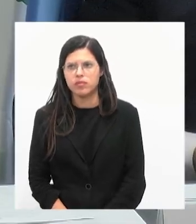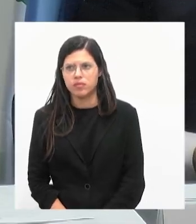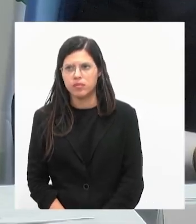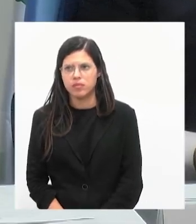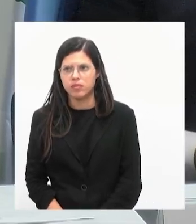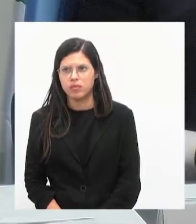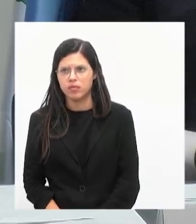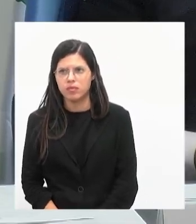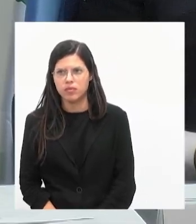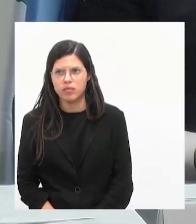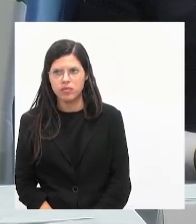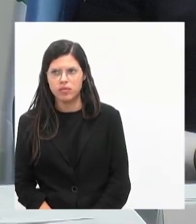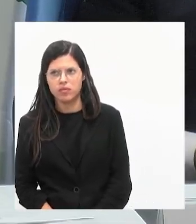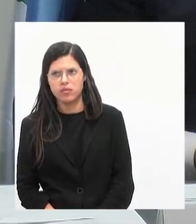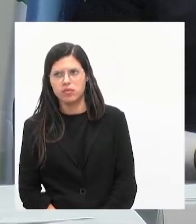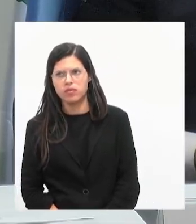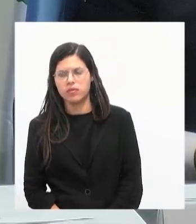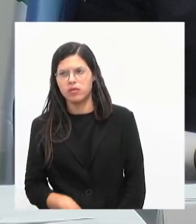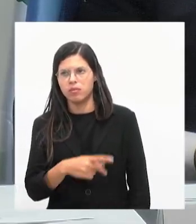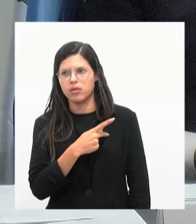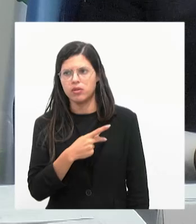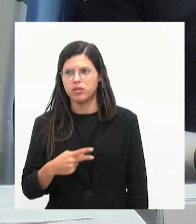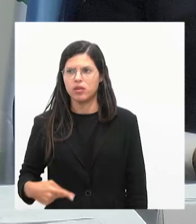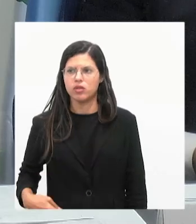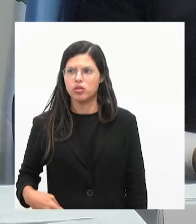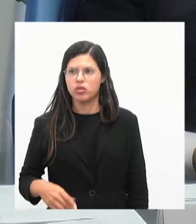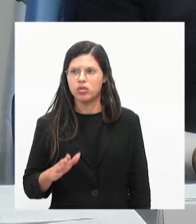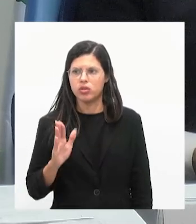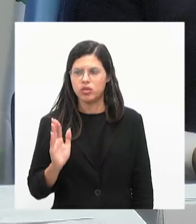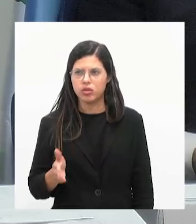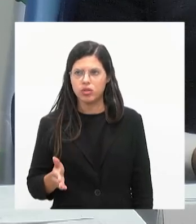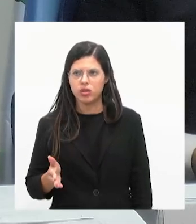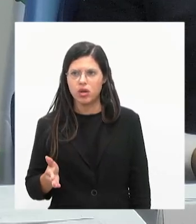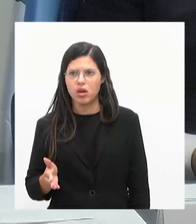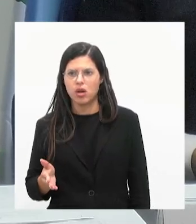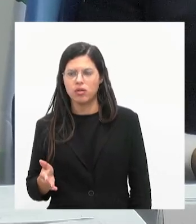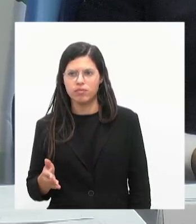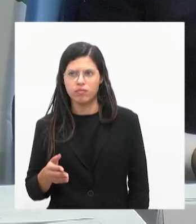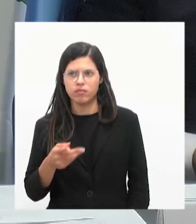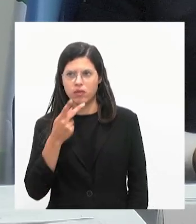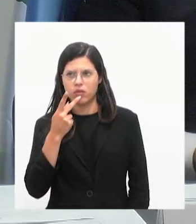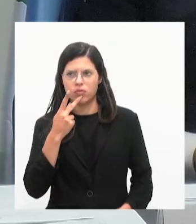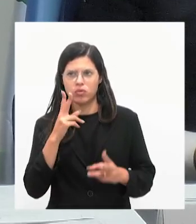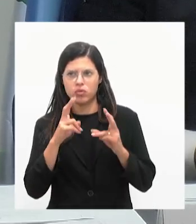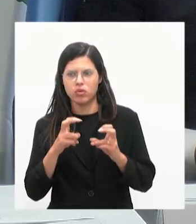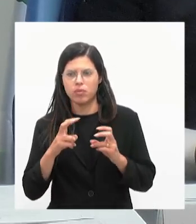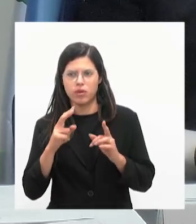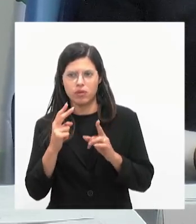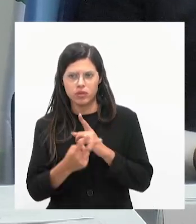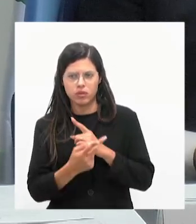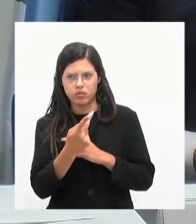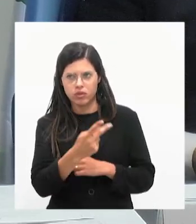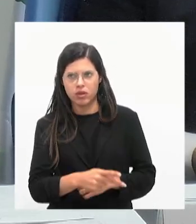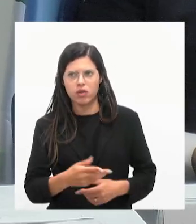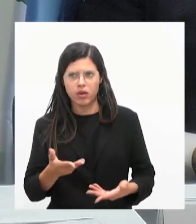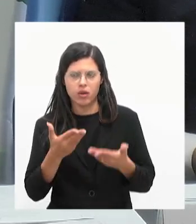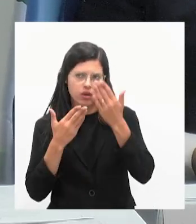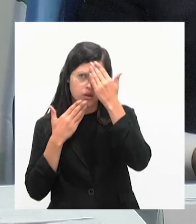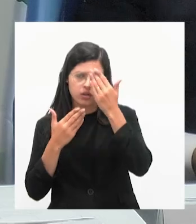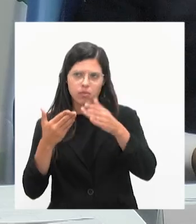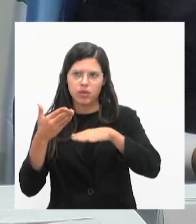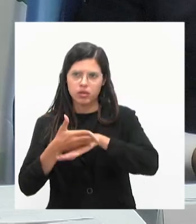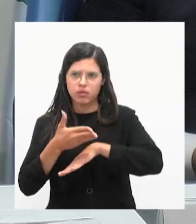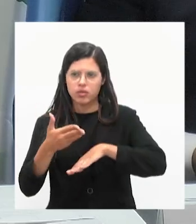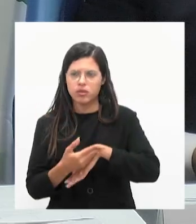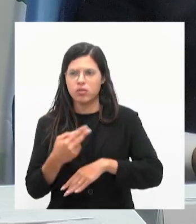deu a posição dele, nós também já deliberamos aqui, aprovamos. Quero agradecer muito a presença do nosso vereador